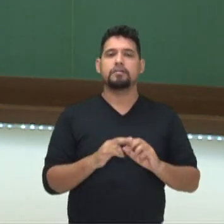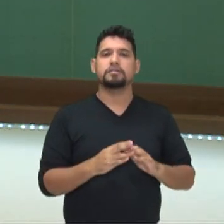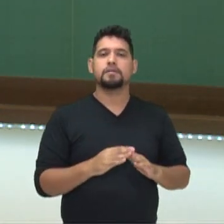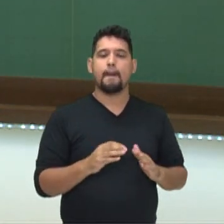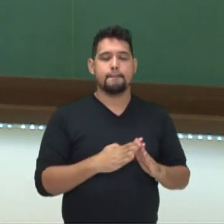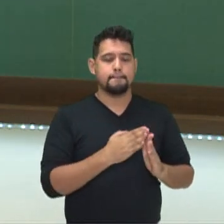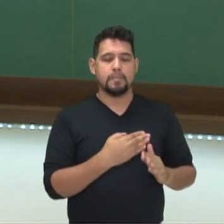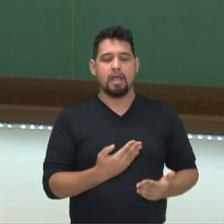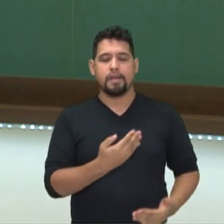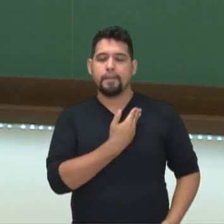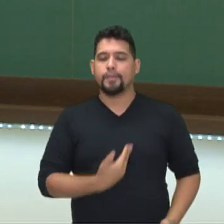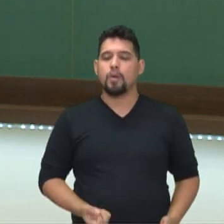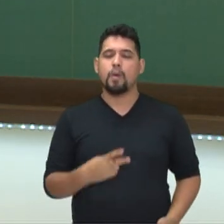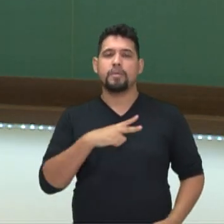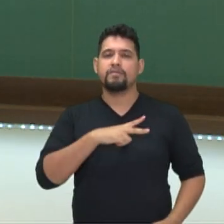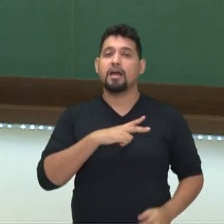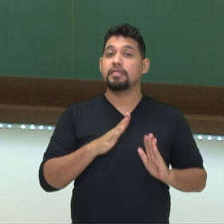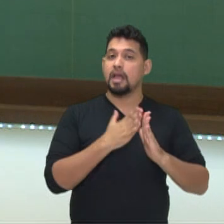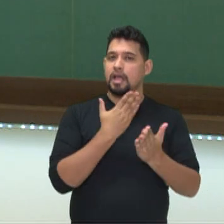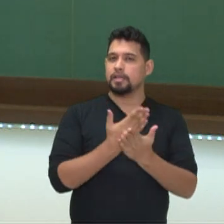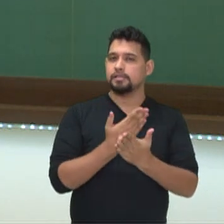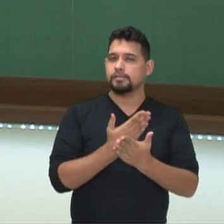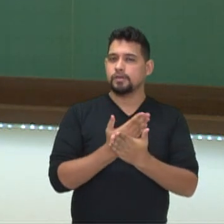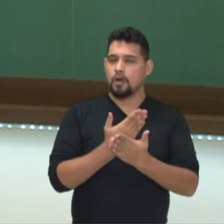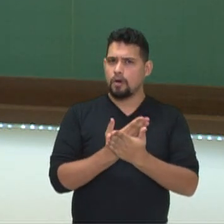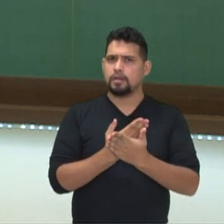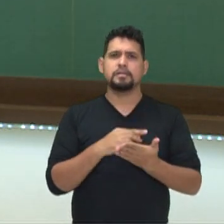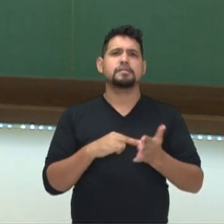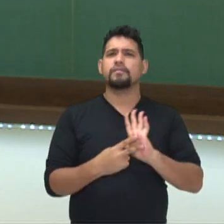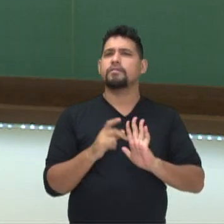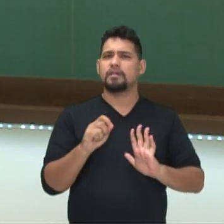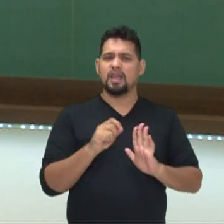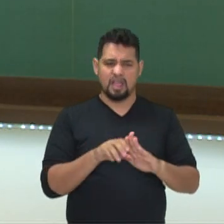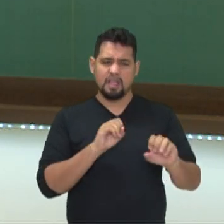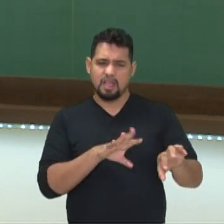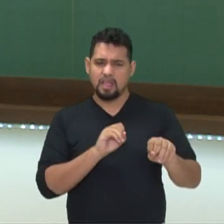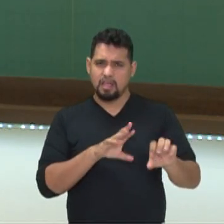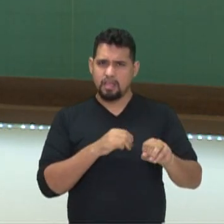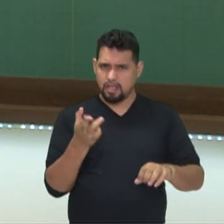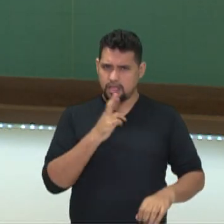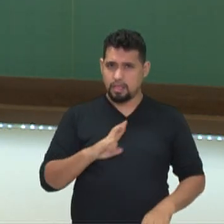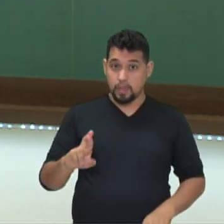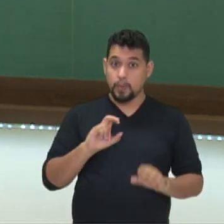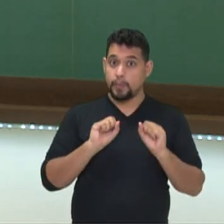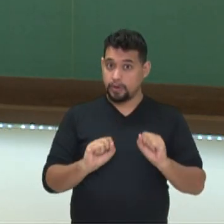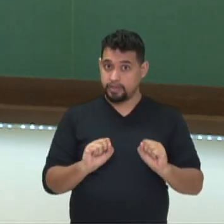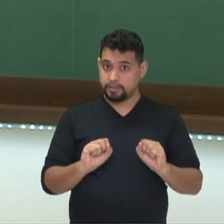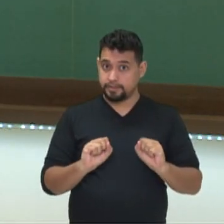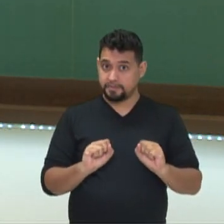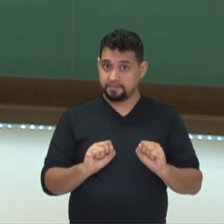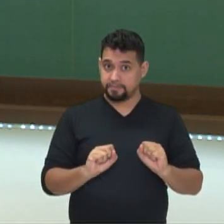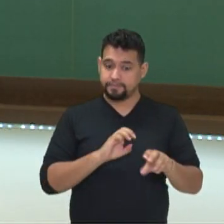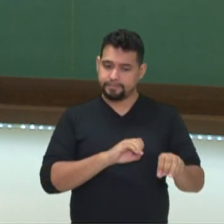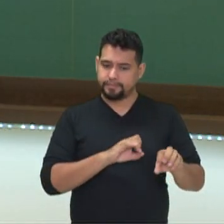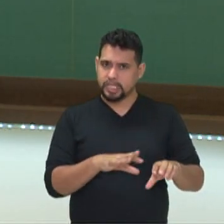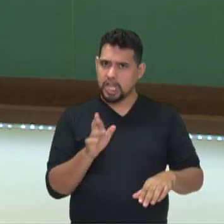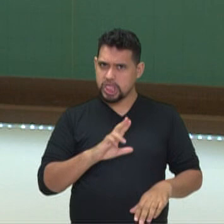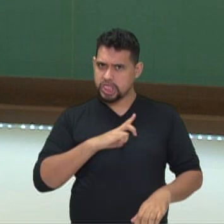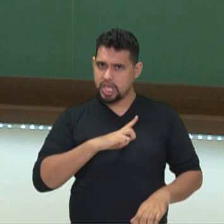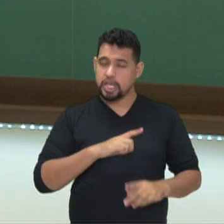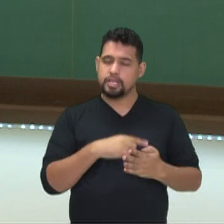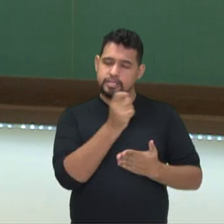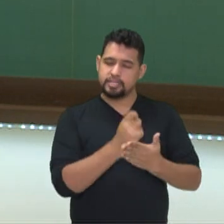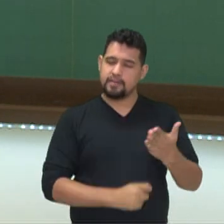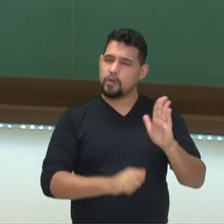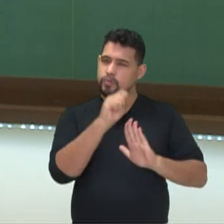privada. Uma pergunta. Na escola pública é espaço para doutrinação religiosa? Sim ou não? Escreva um texto de pelo